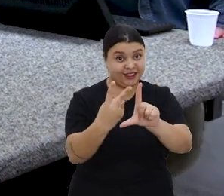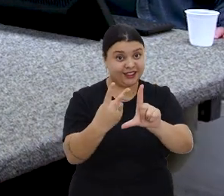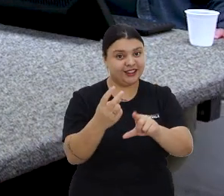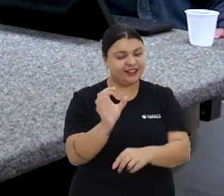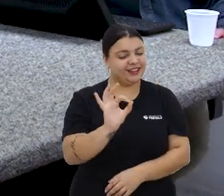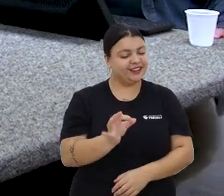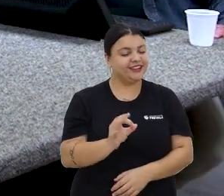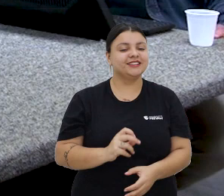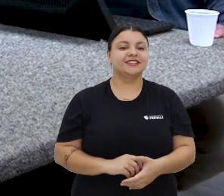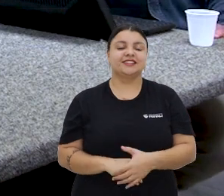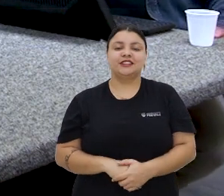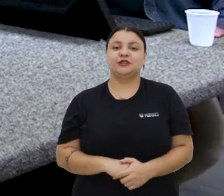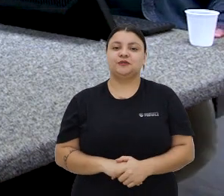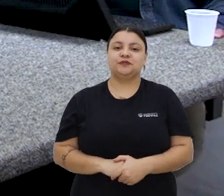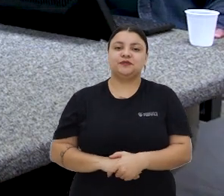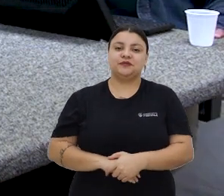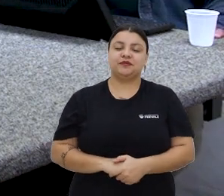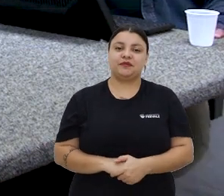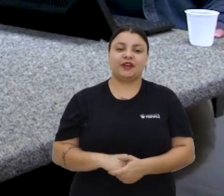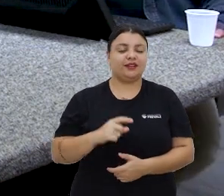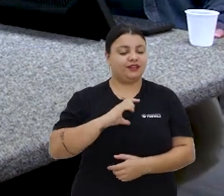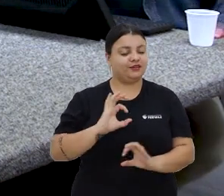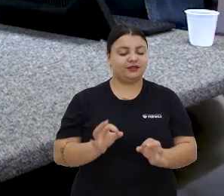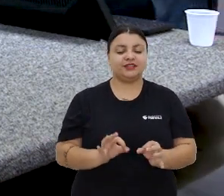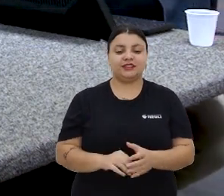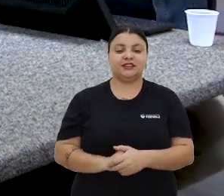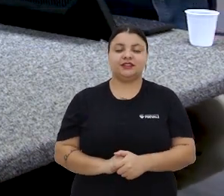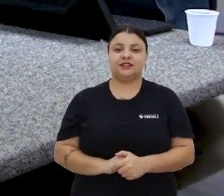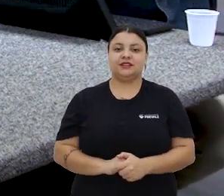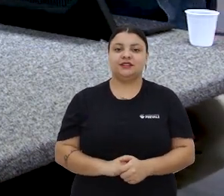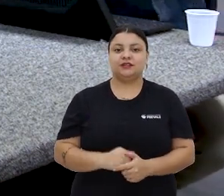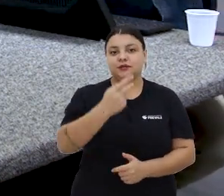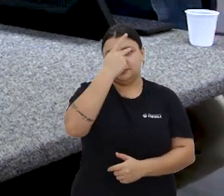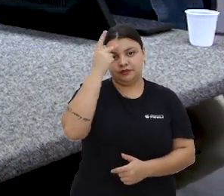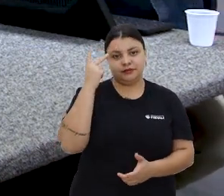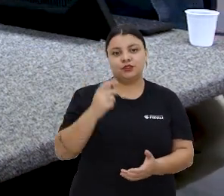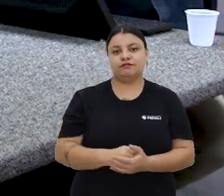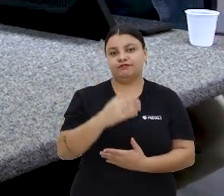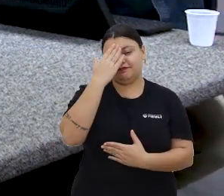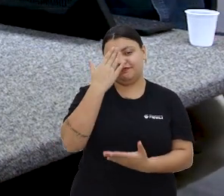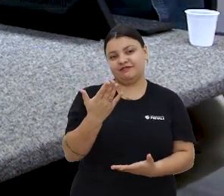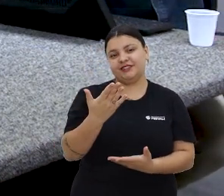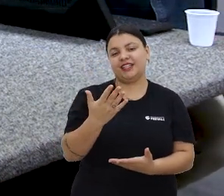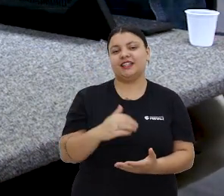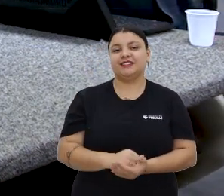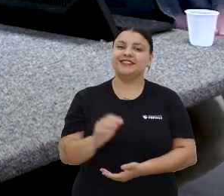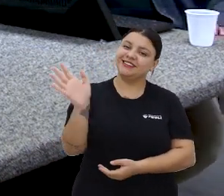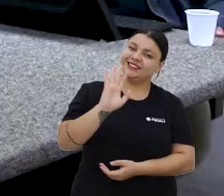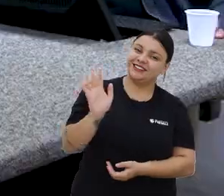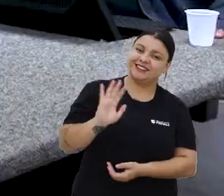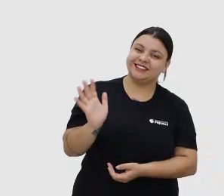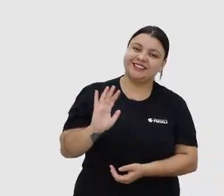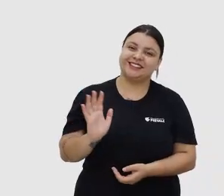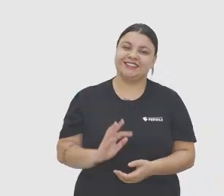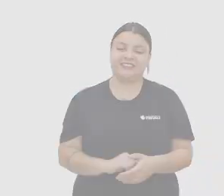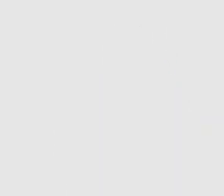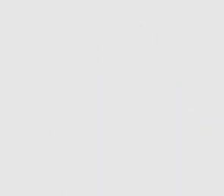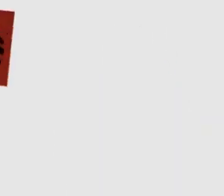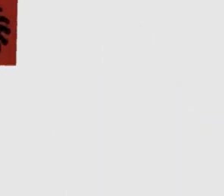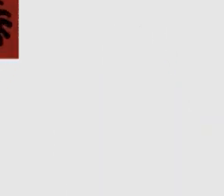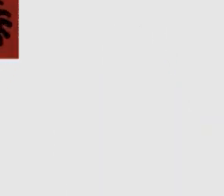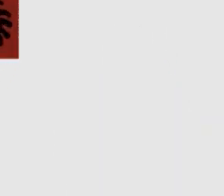parte 2. Pode contar comigo. Teremos certo, parte 2. Pessoal, Muito obrigada, gente. Tchau. Tchau.